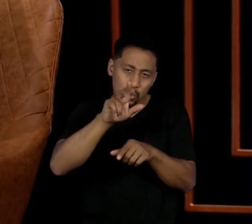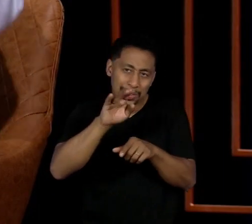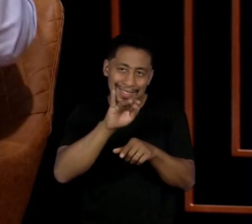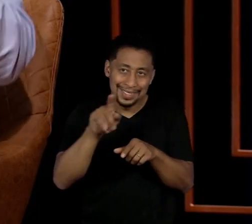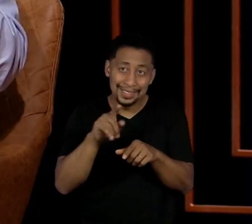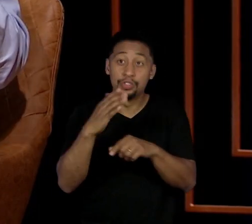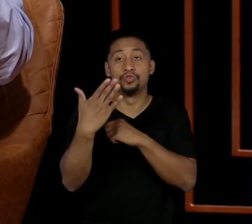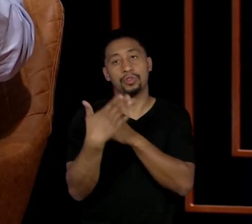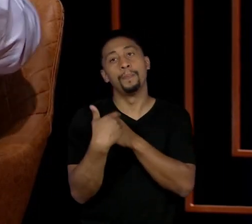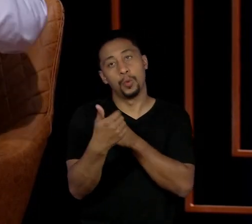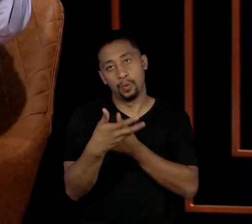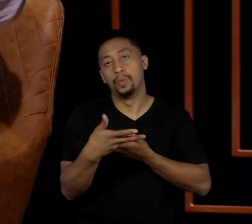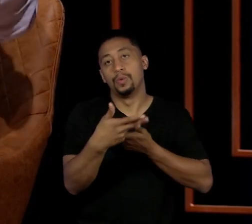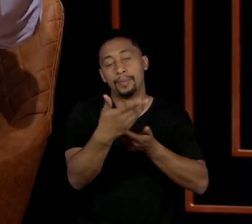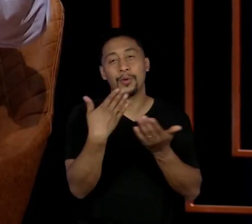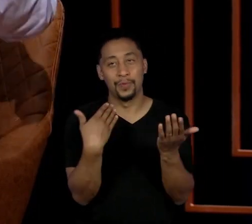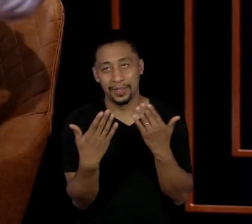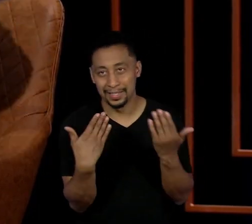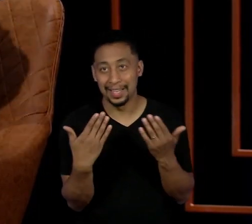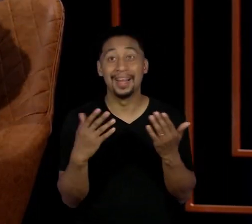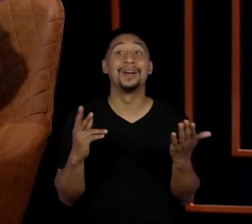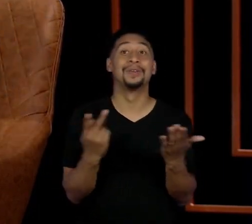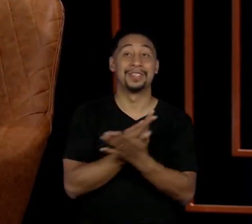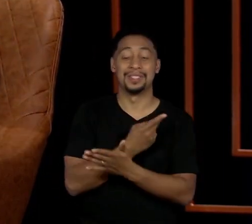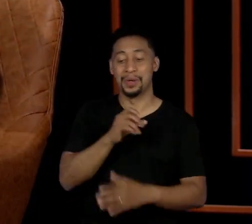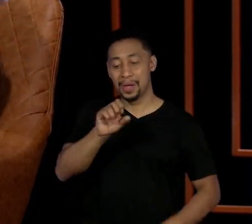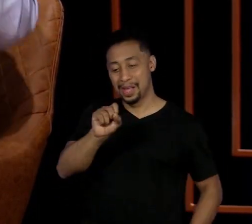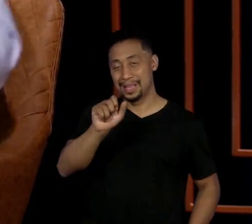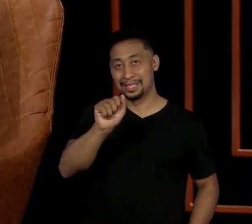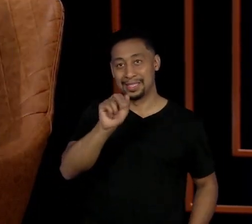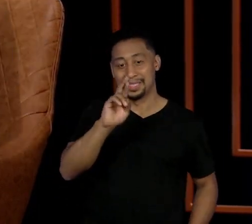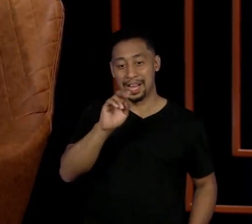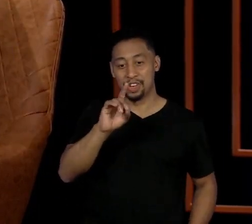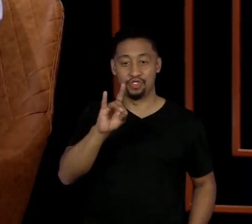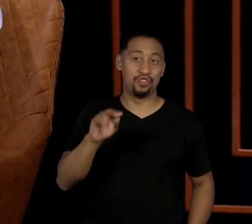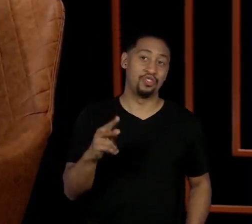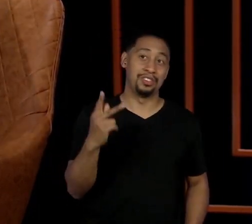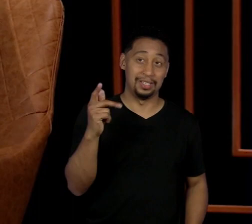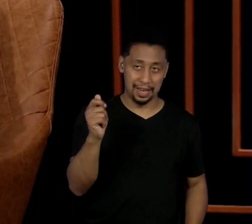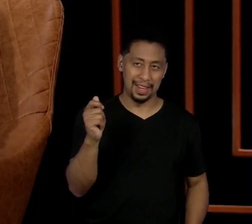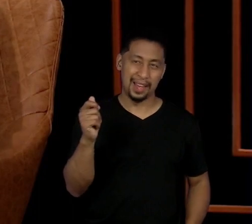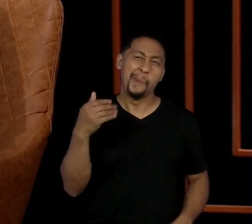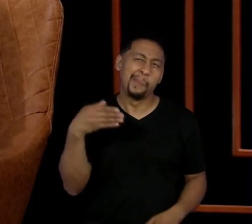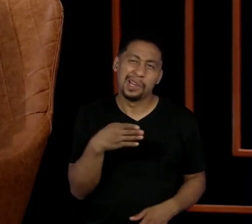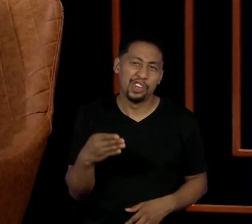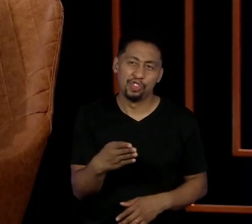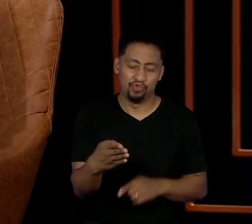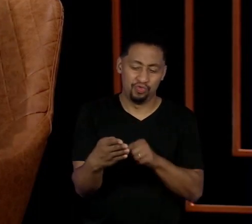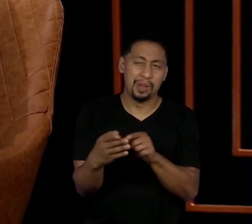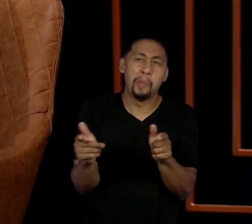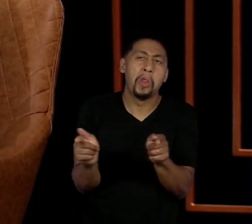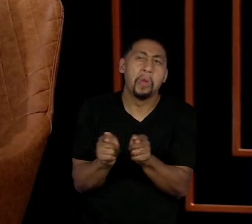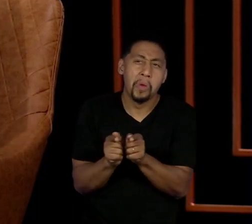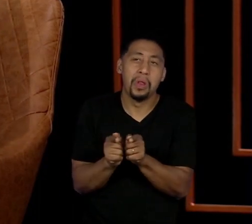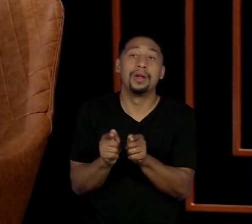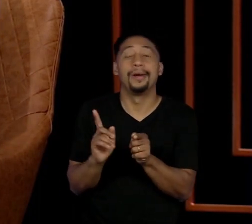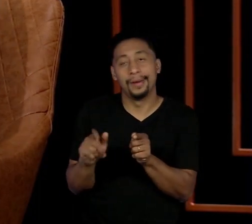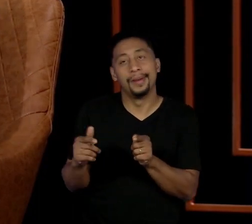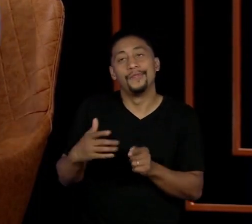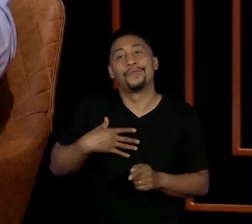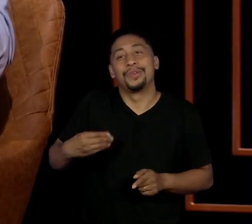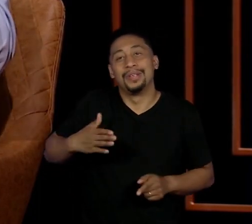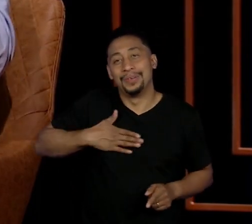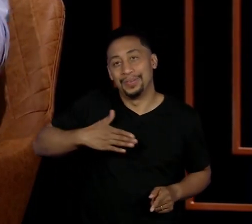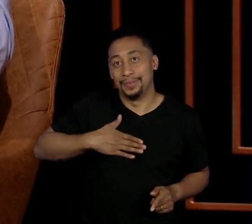tenho Sardinha, como minhas filhas, meu filho, e Sardinha. Mesmo assim, eu fiz teste, entendeu? Fiz teste,